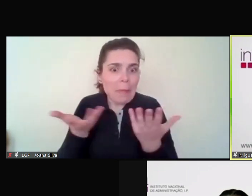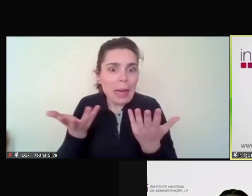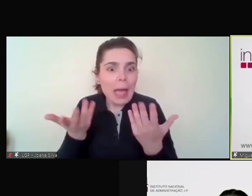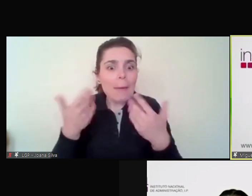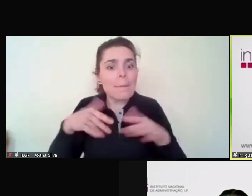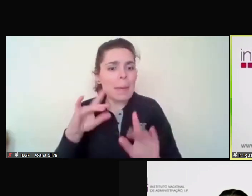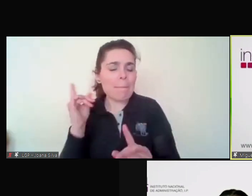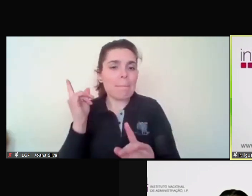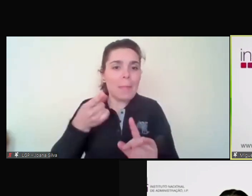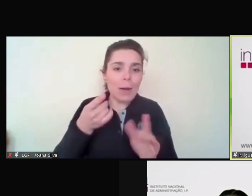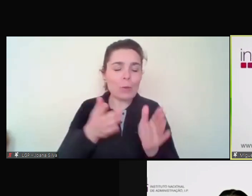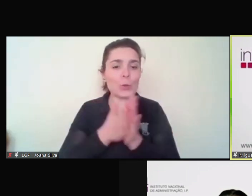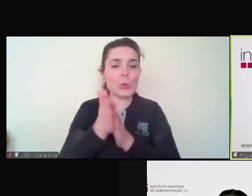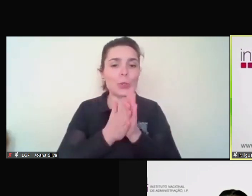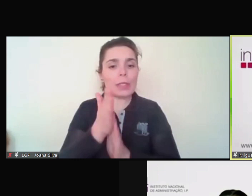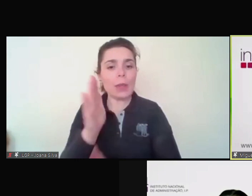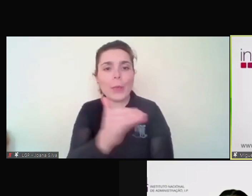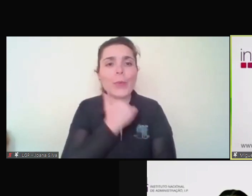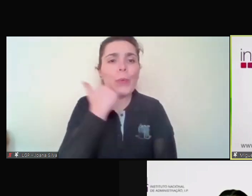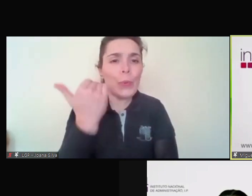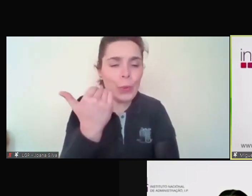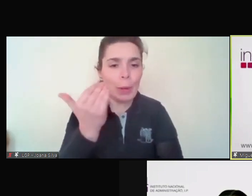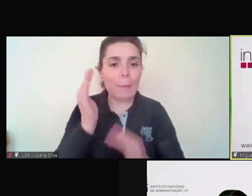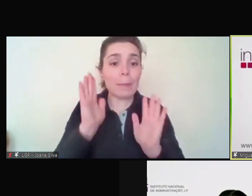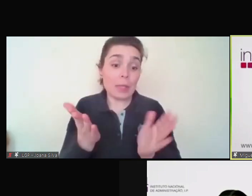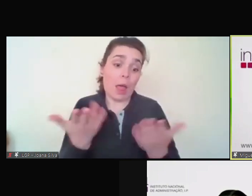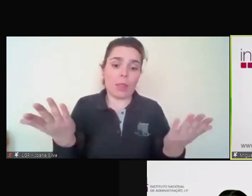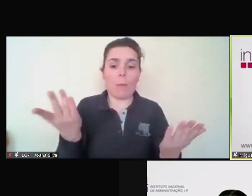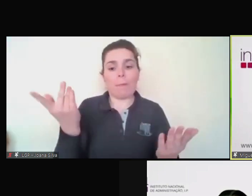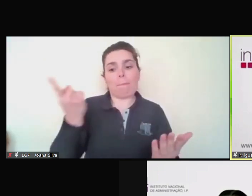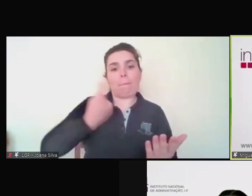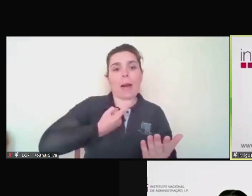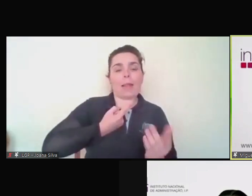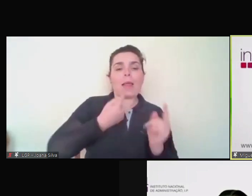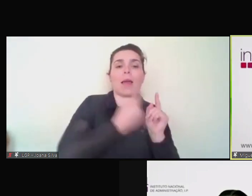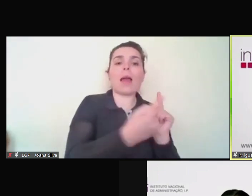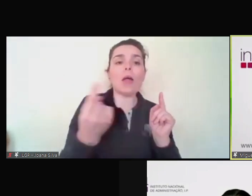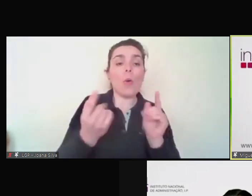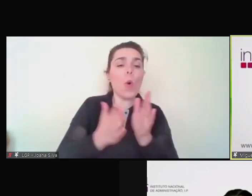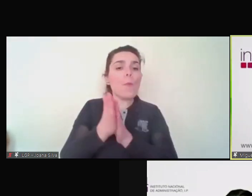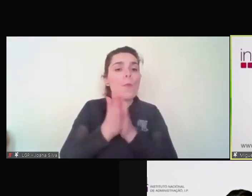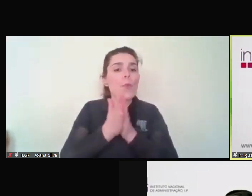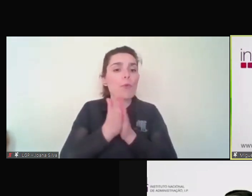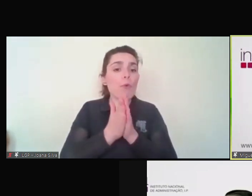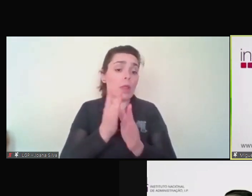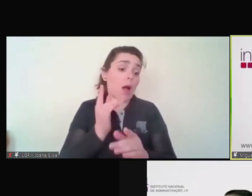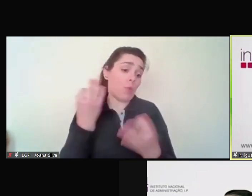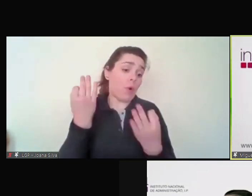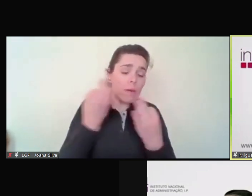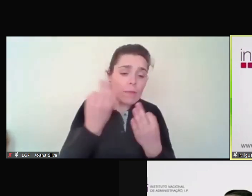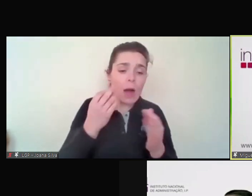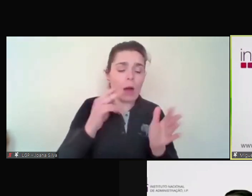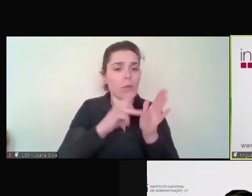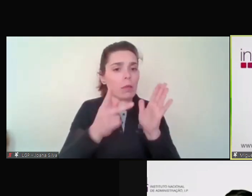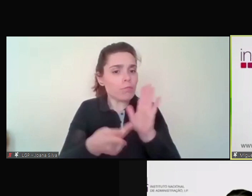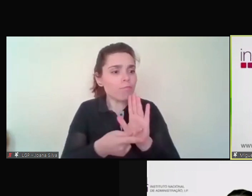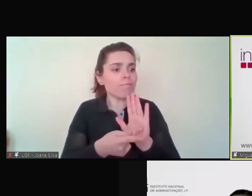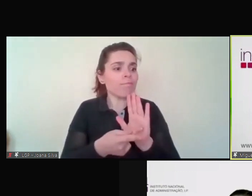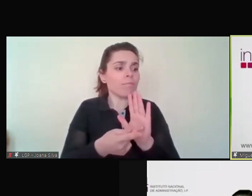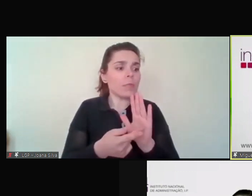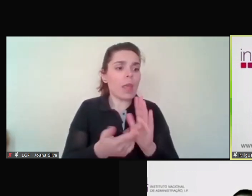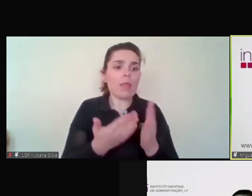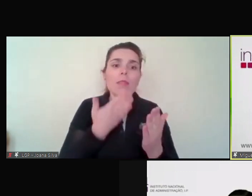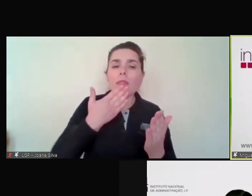muito grande, se saibamos nós aproveitar o contributo que a tecnologia nos pode dar em matéria de